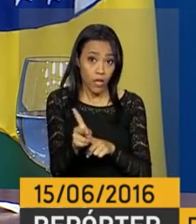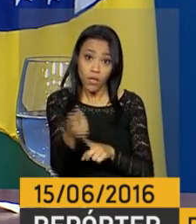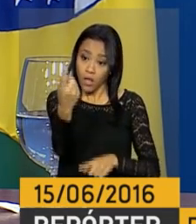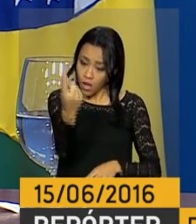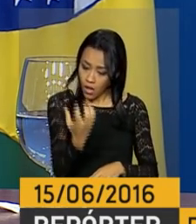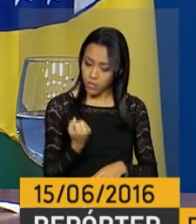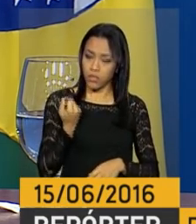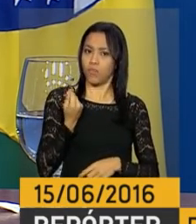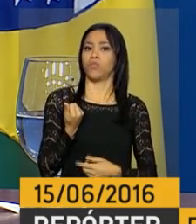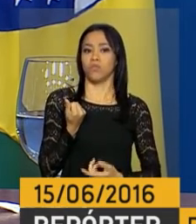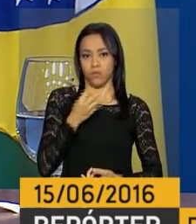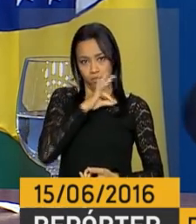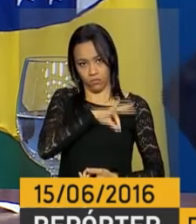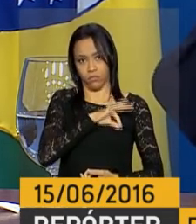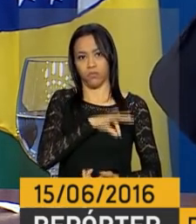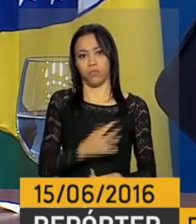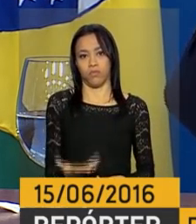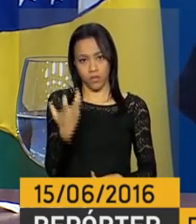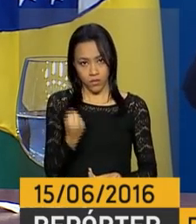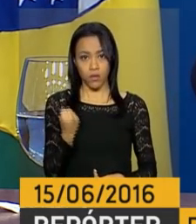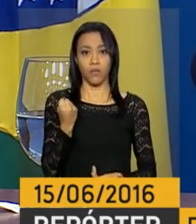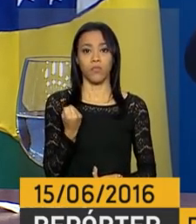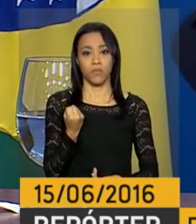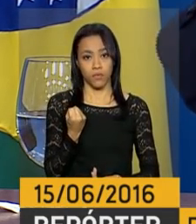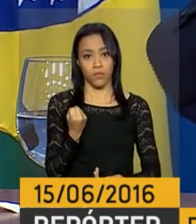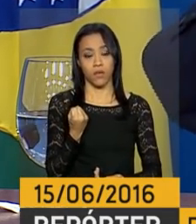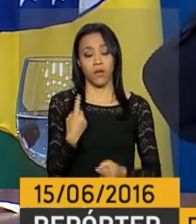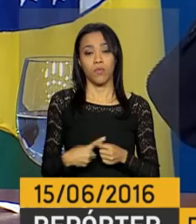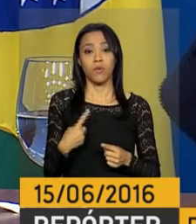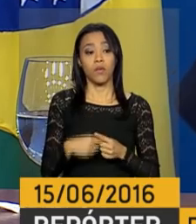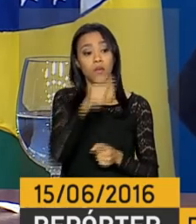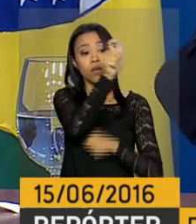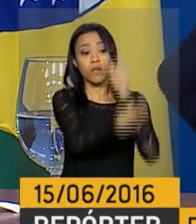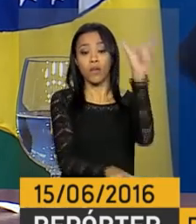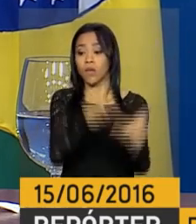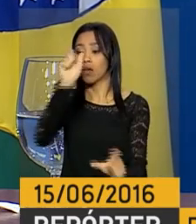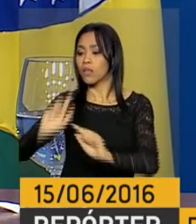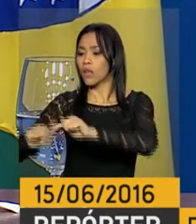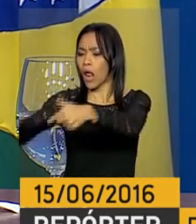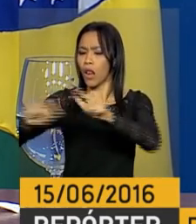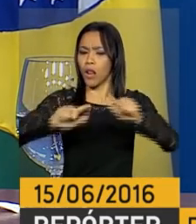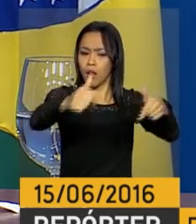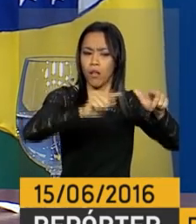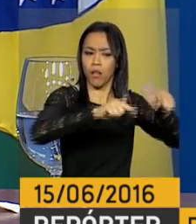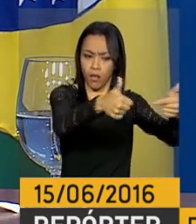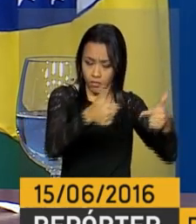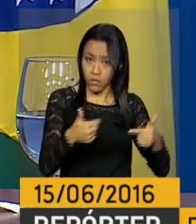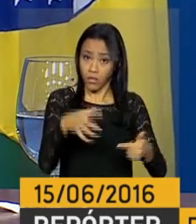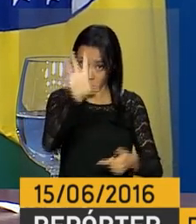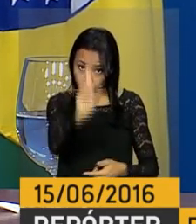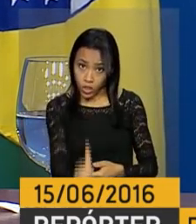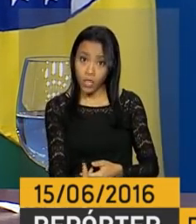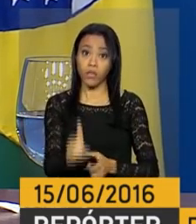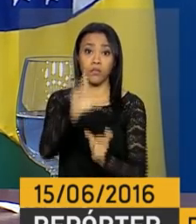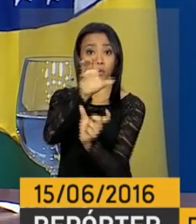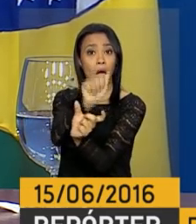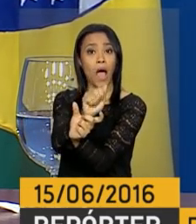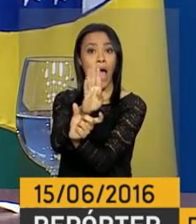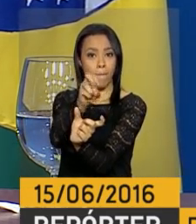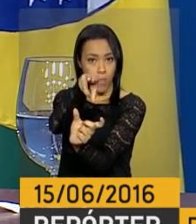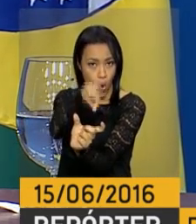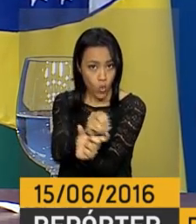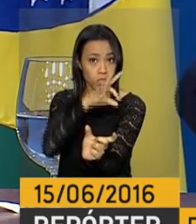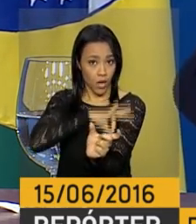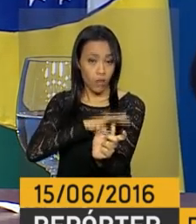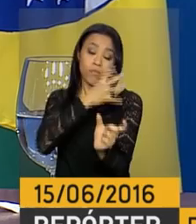sua aposentadoria. É que os trabalhadores que tm o direito à abono recebam abono, se se for o